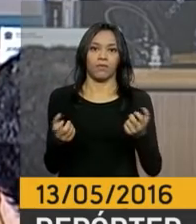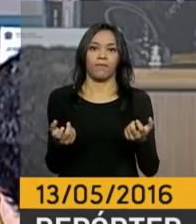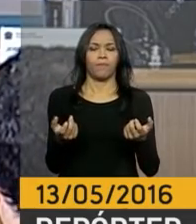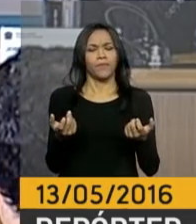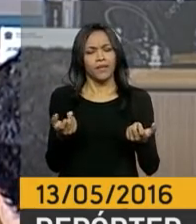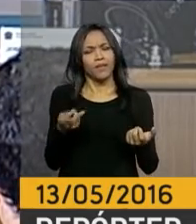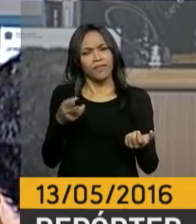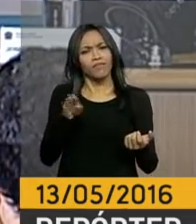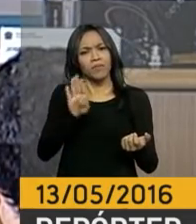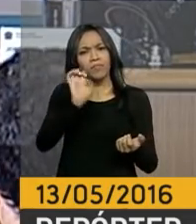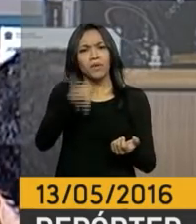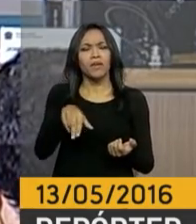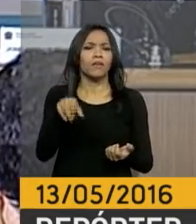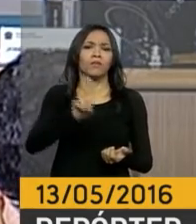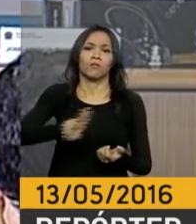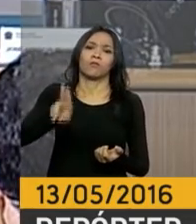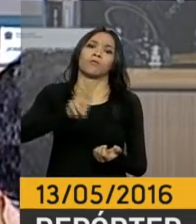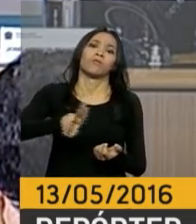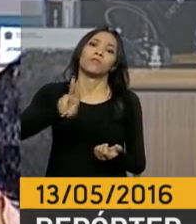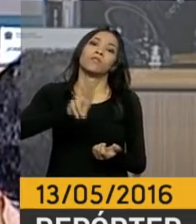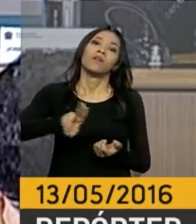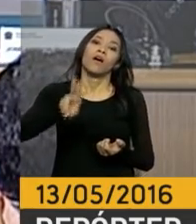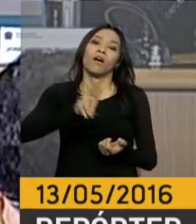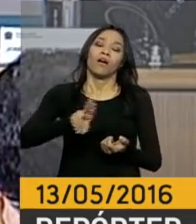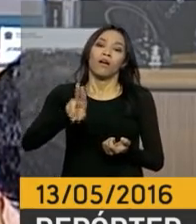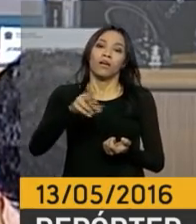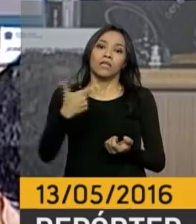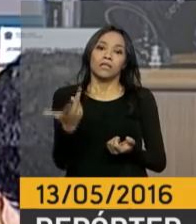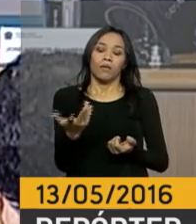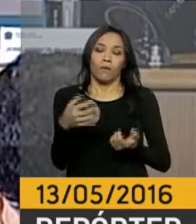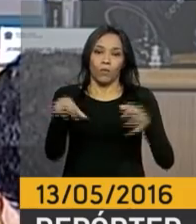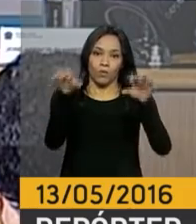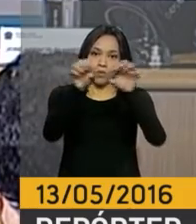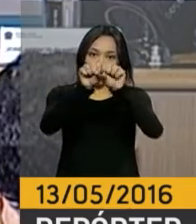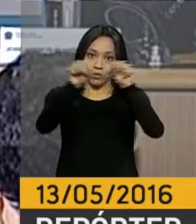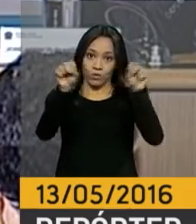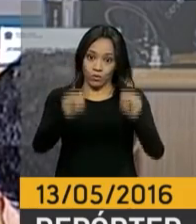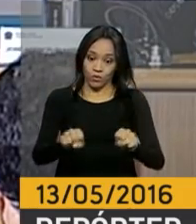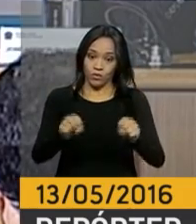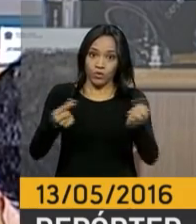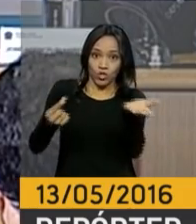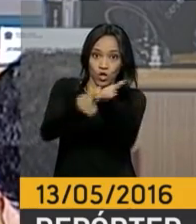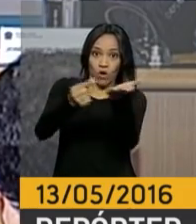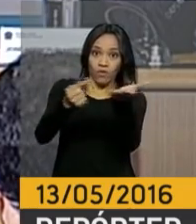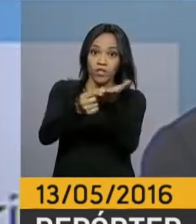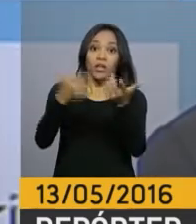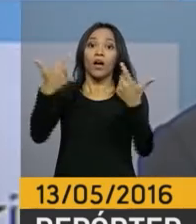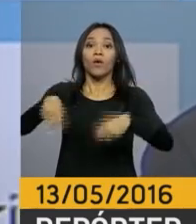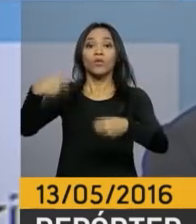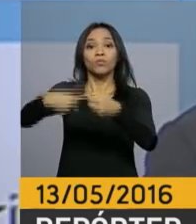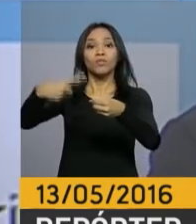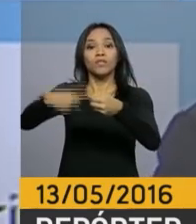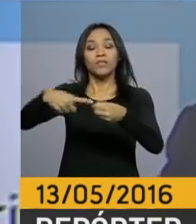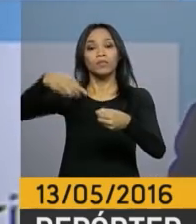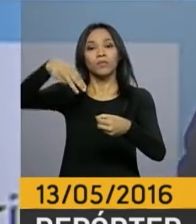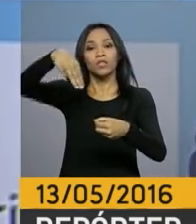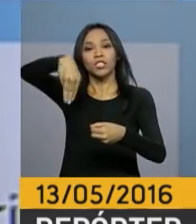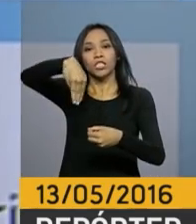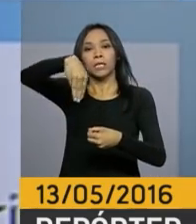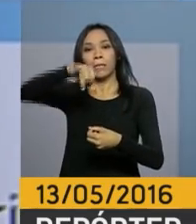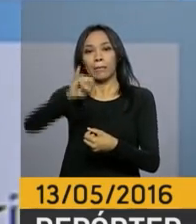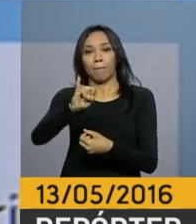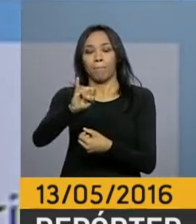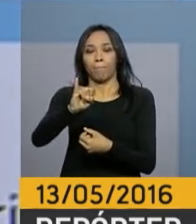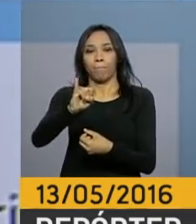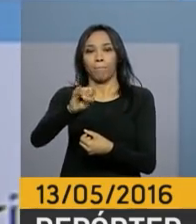serviços prestados com os mesmos recursos que temos o software é da do município de Maringá tá disponível para qualquer município do Brasil é só pedir e ele